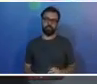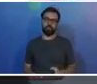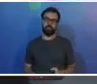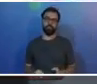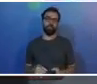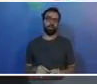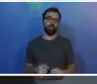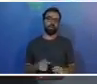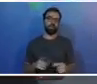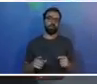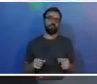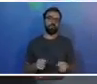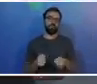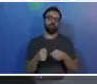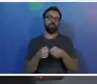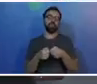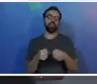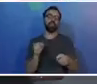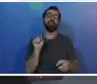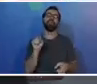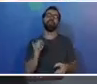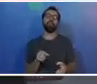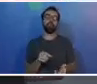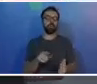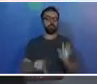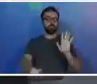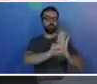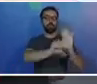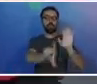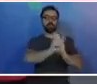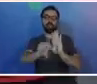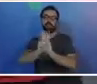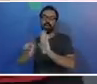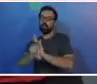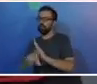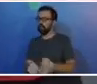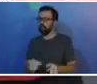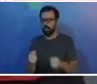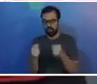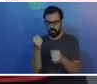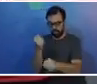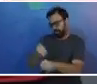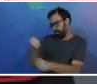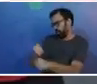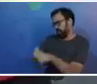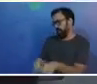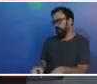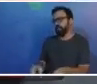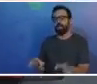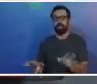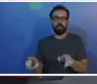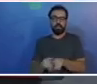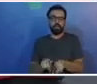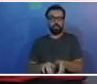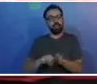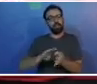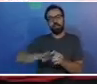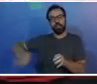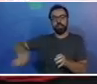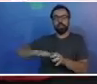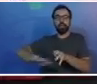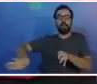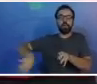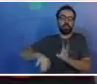Qual é a função deles? O que eles fazem? Aprovar, criar ou retirar leis. E também